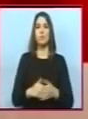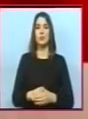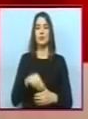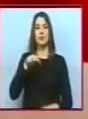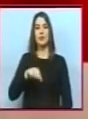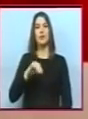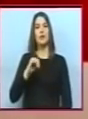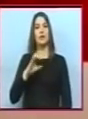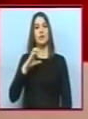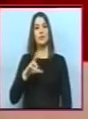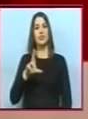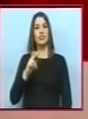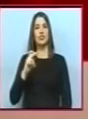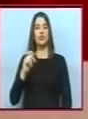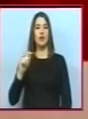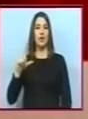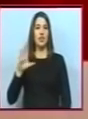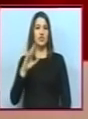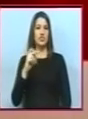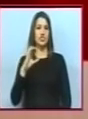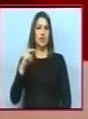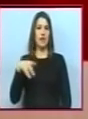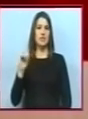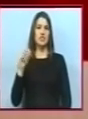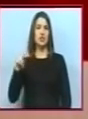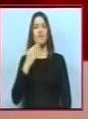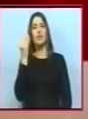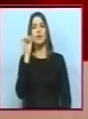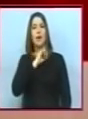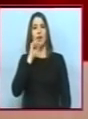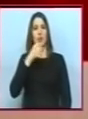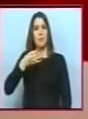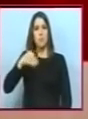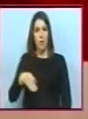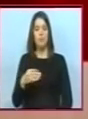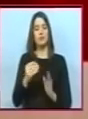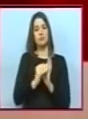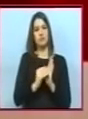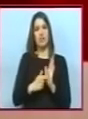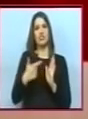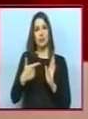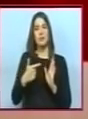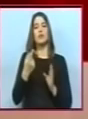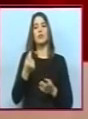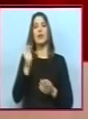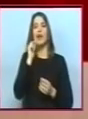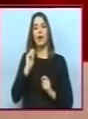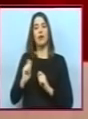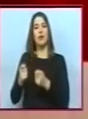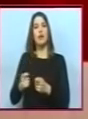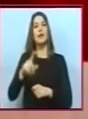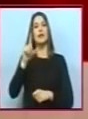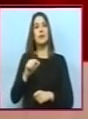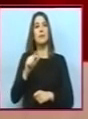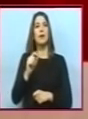o famoso cantor pop, assegurou em testamento não só a quem deixava a fortuna, mas também a carga